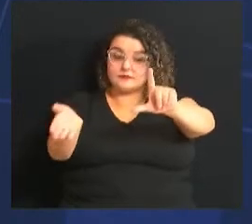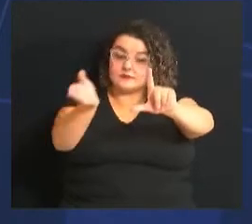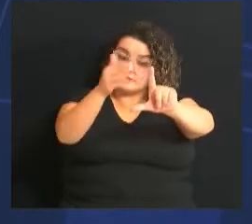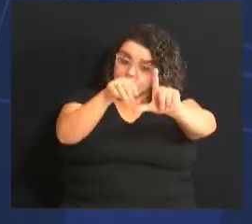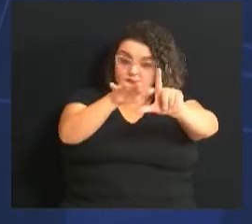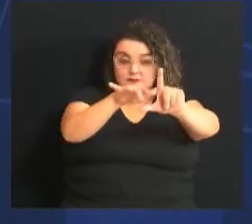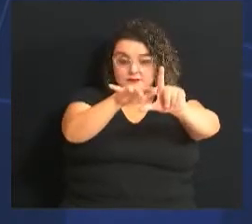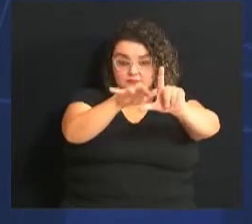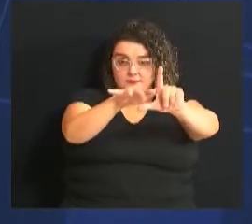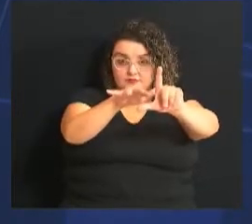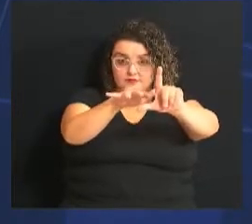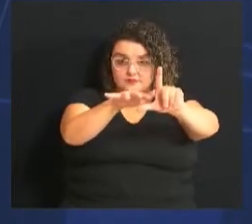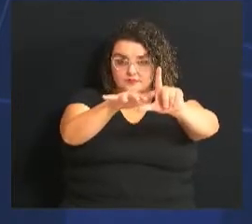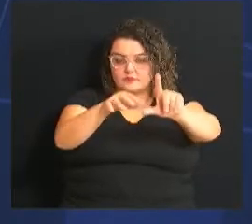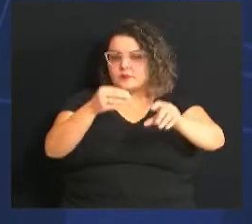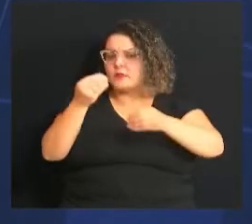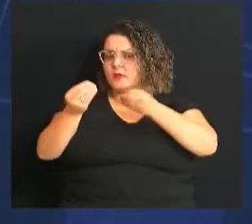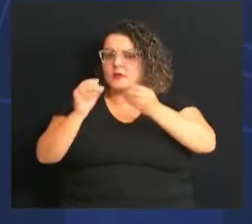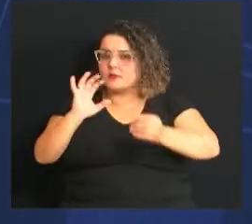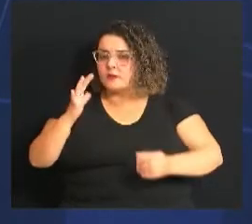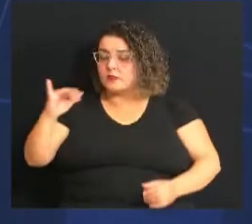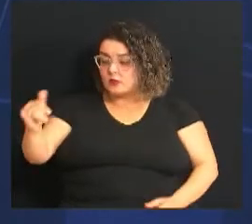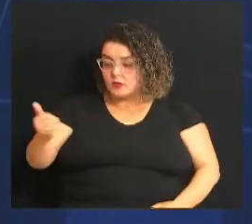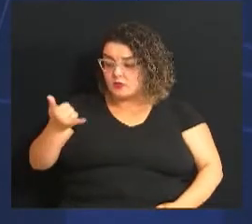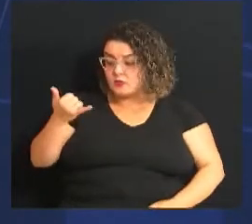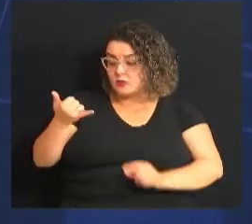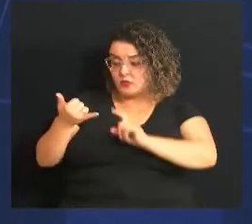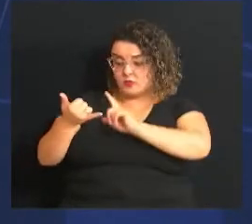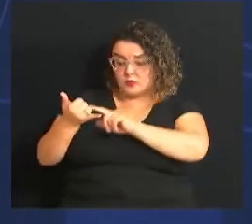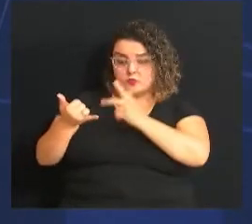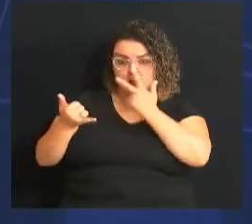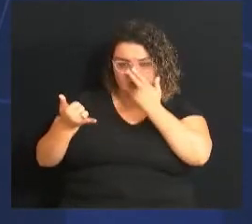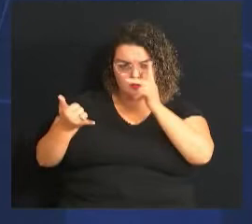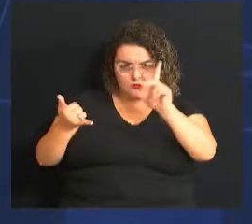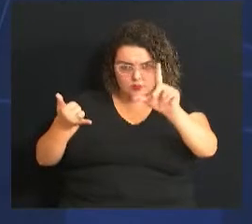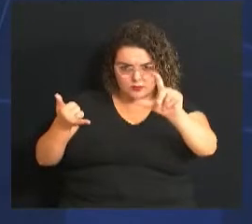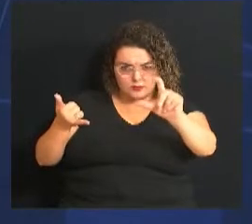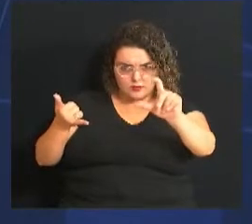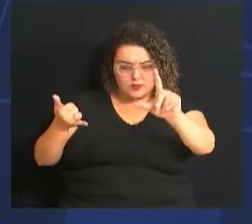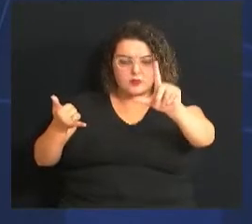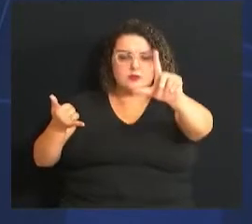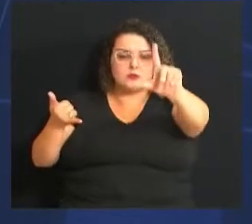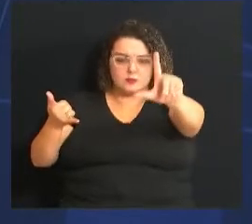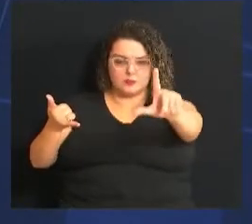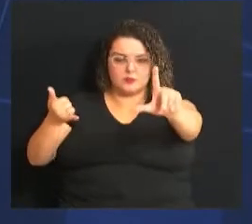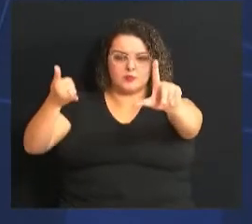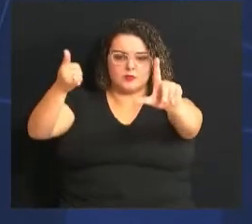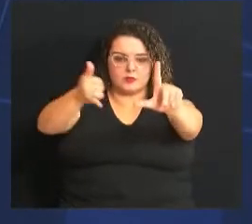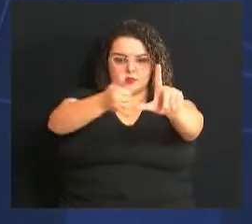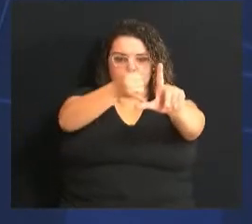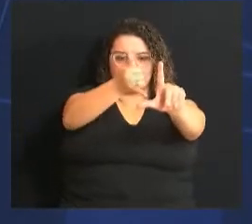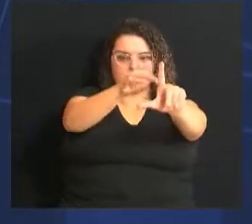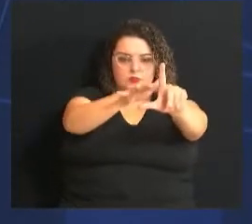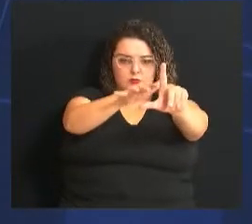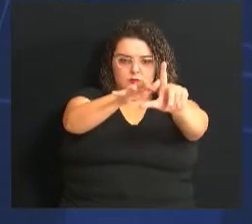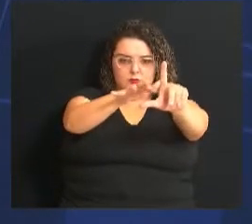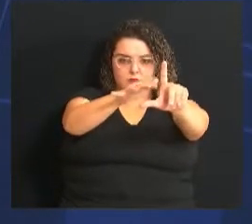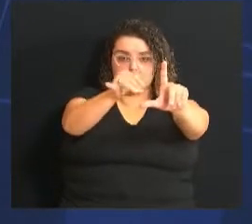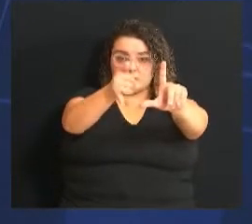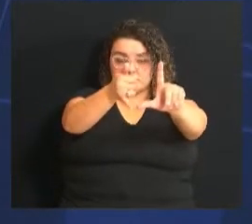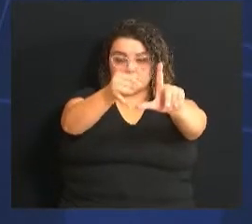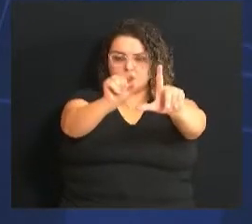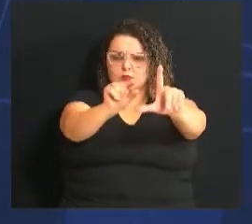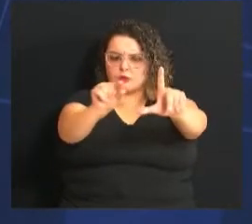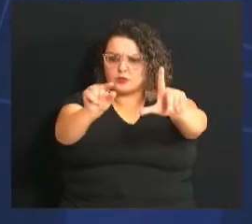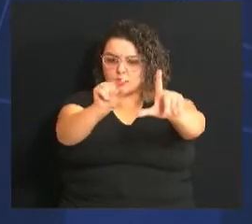o QR Code. Com a câmera do seu celular apontada aqui, ó, para este QR Code, já aparece na tela do seu celular